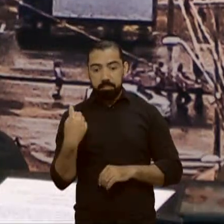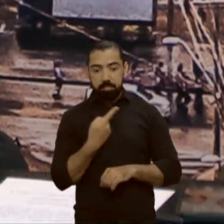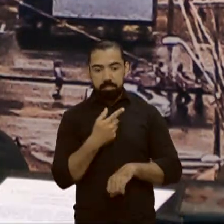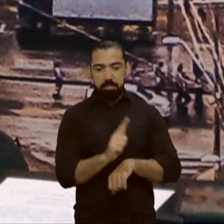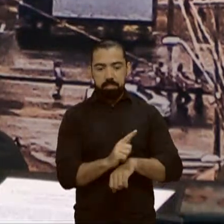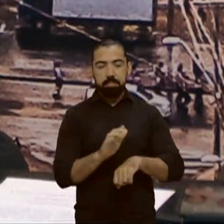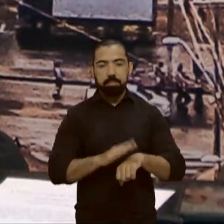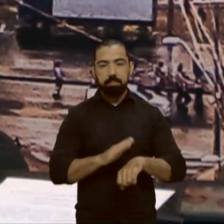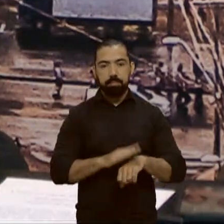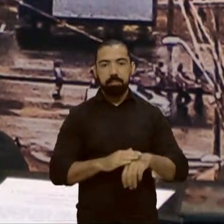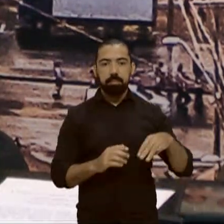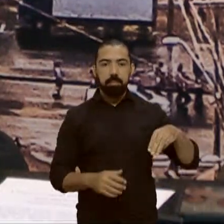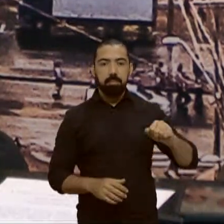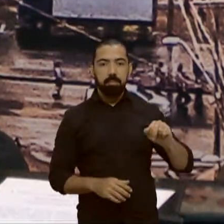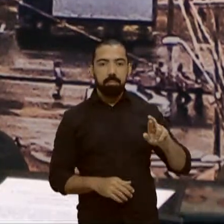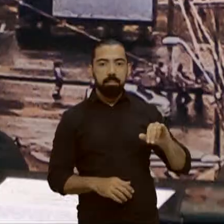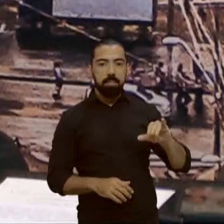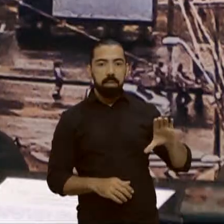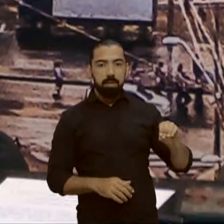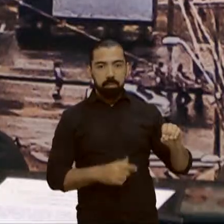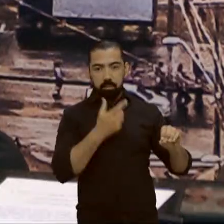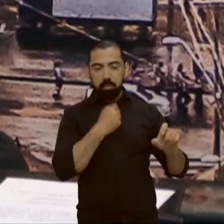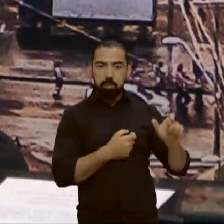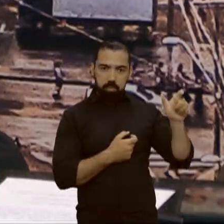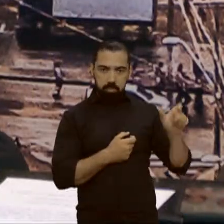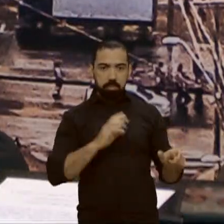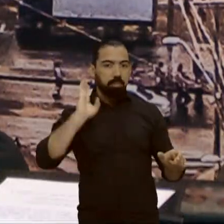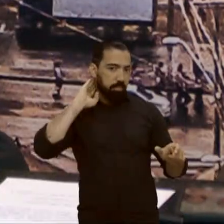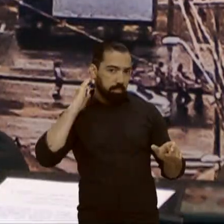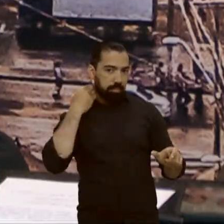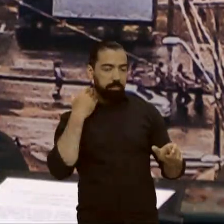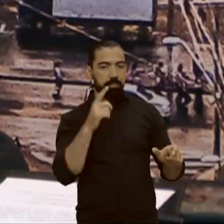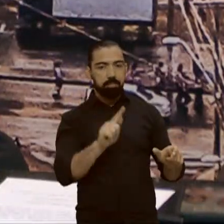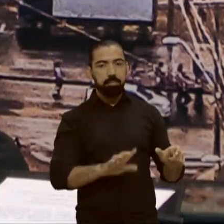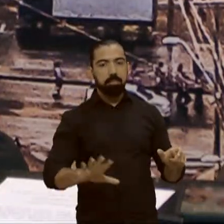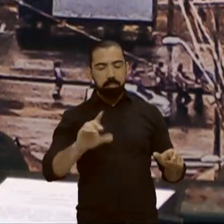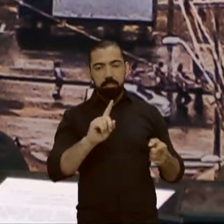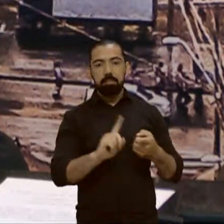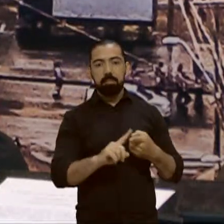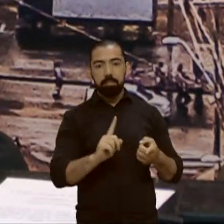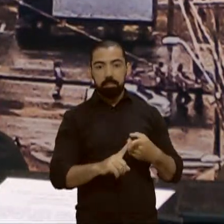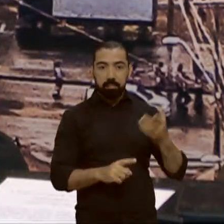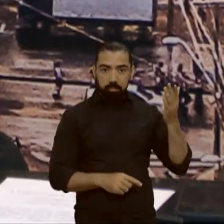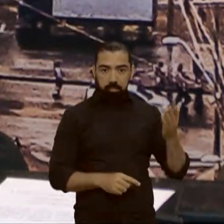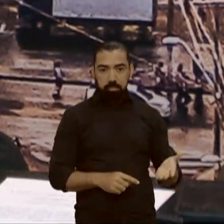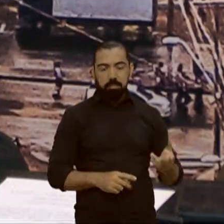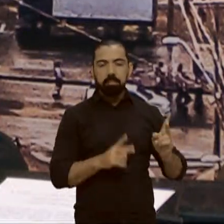Dr. Márcio Gutierrez, nosso delegado geral, nosso diretor de departamento, Gustavo Pernambuco, que sempre